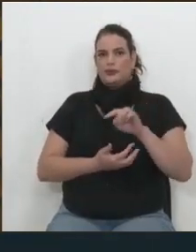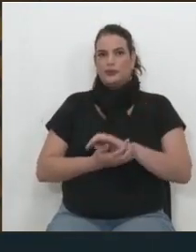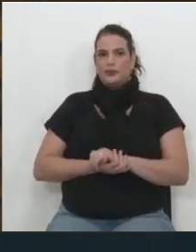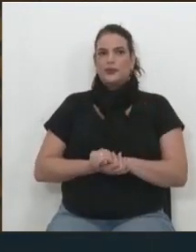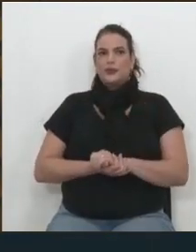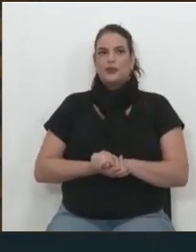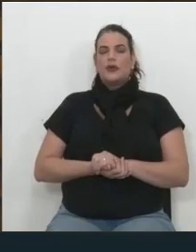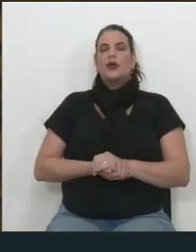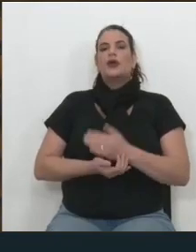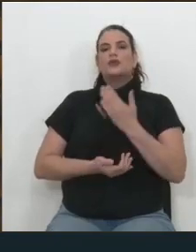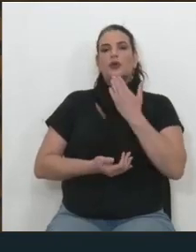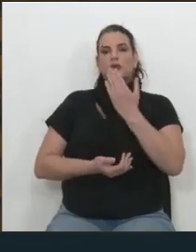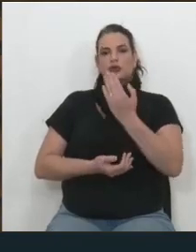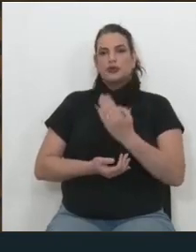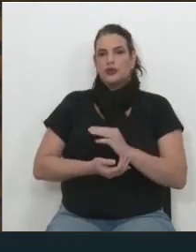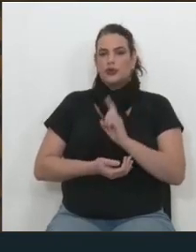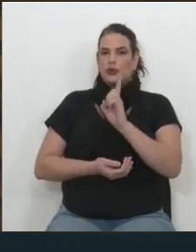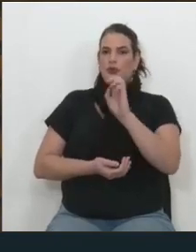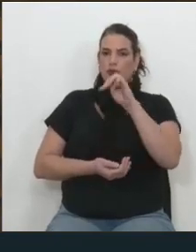um minuto de silêncio.